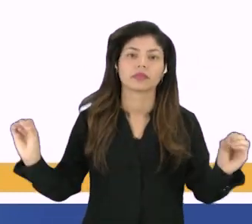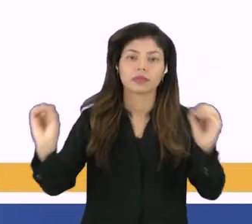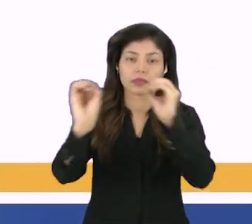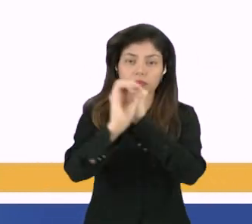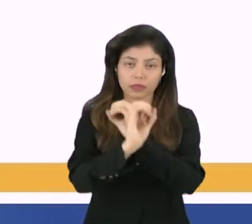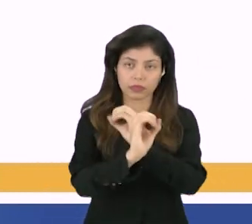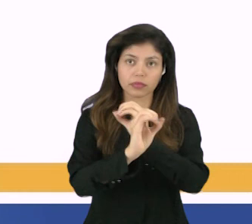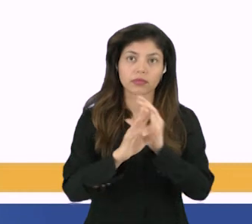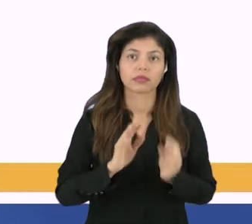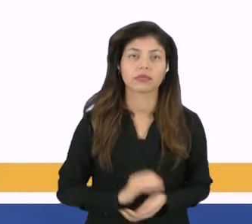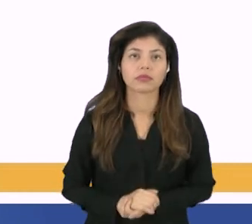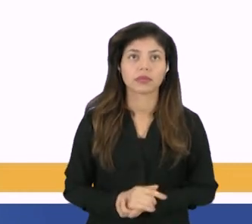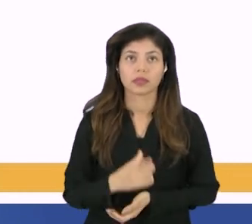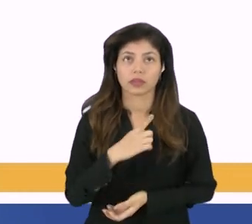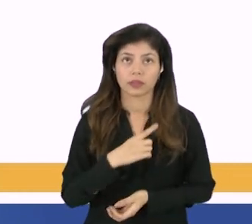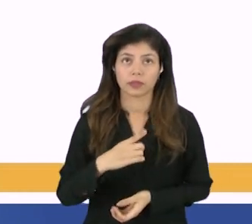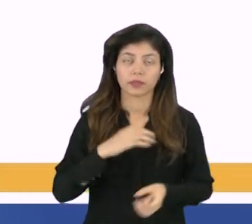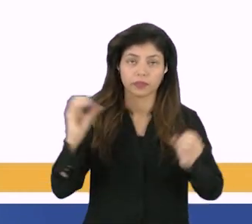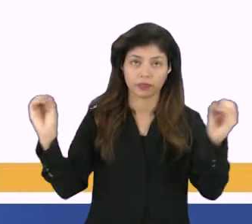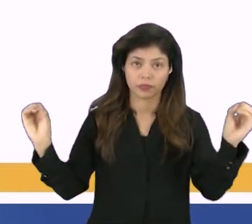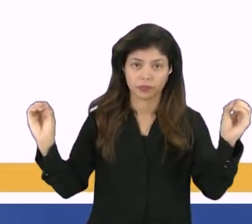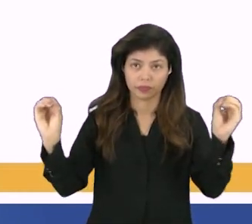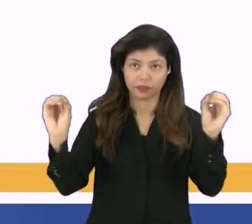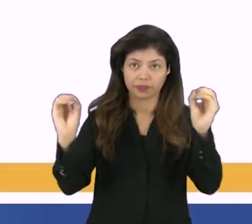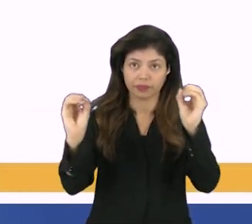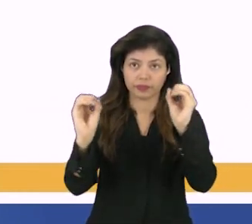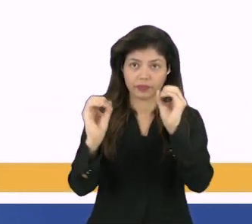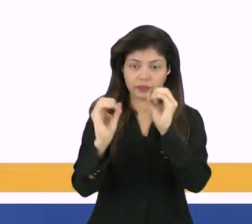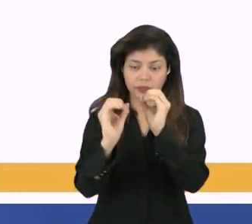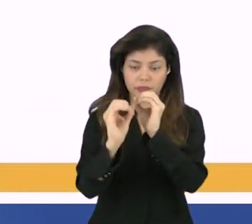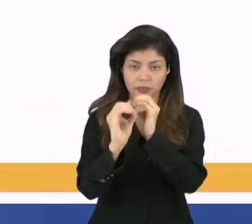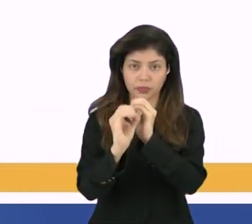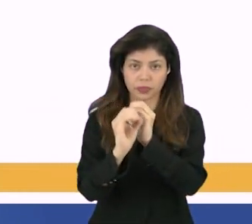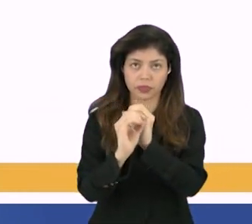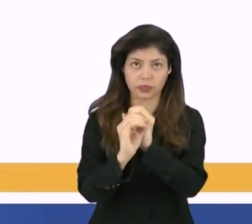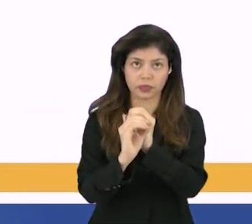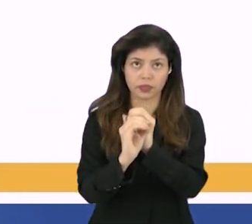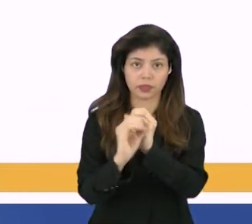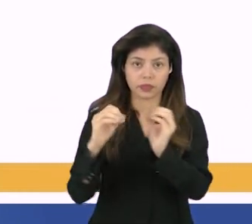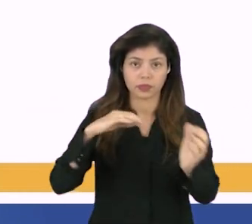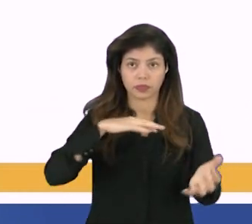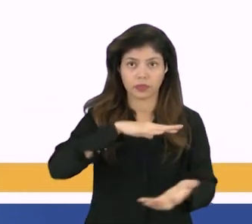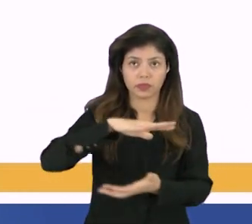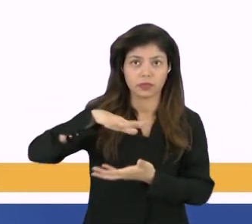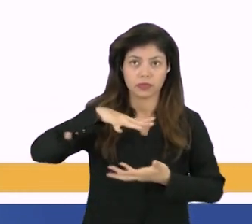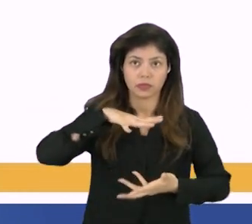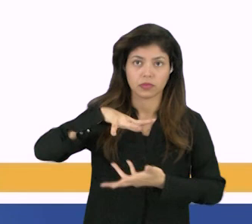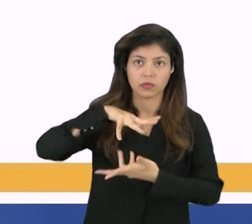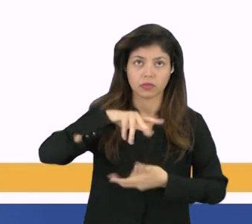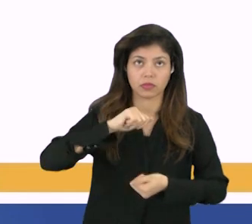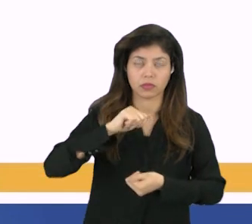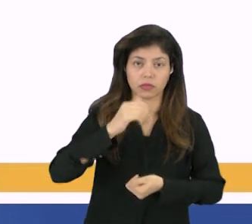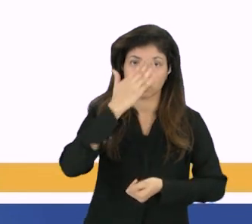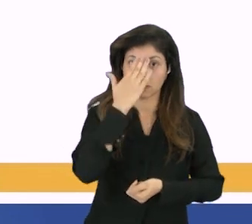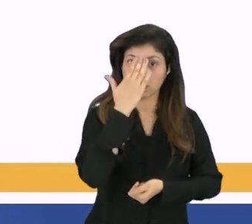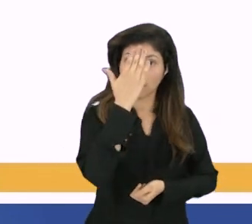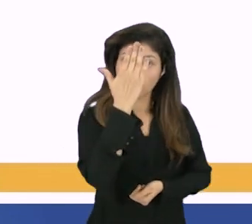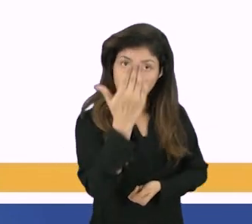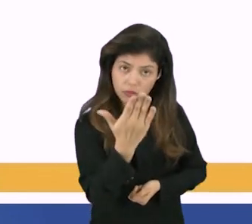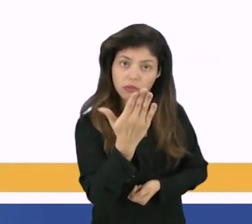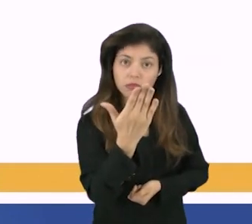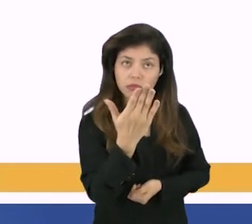tá? Aqui é um eclipse lunar, pessoal. Essa aqui é a sombra da Terra, né? Na frente da